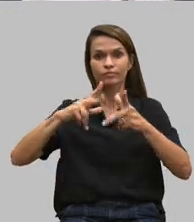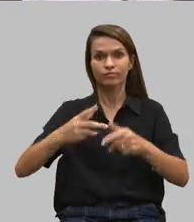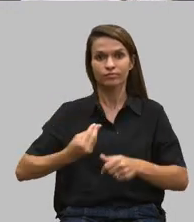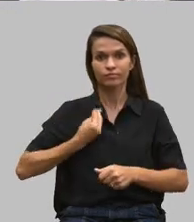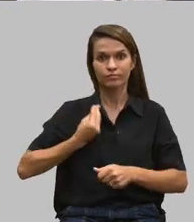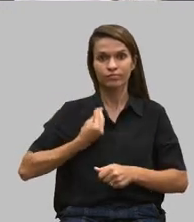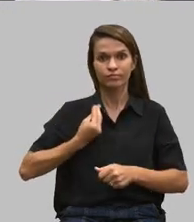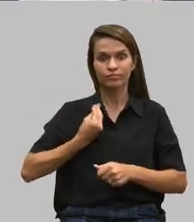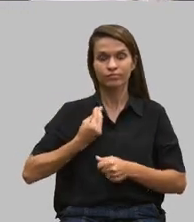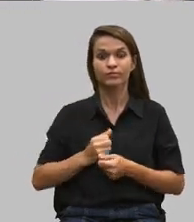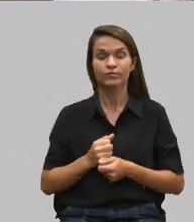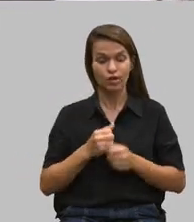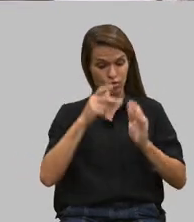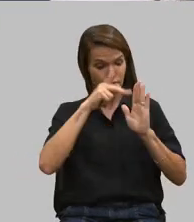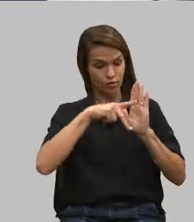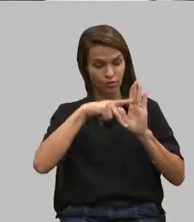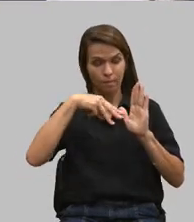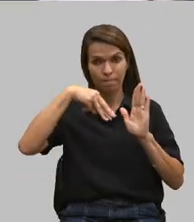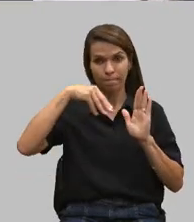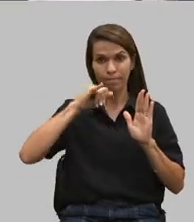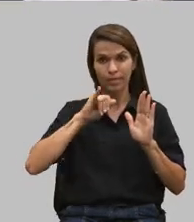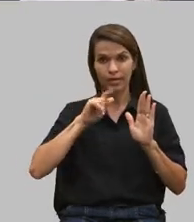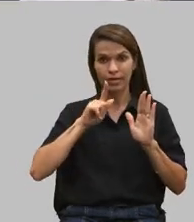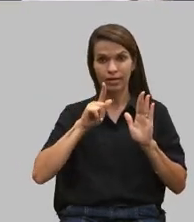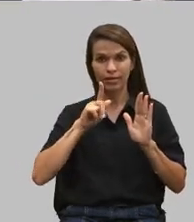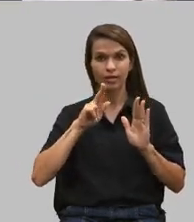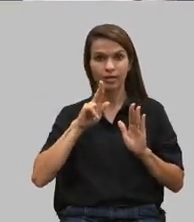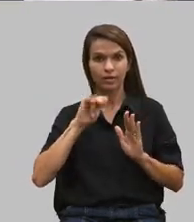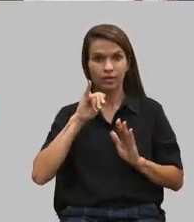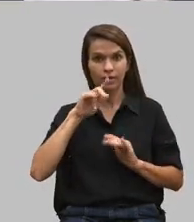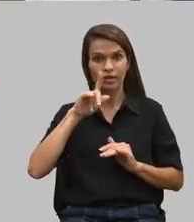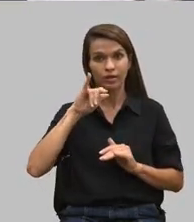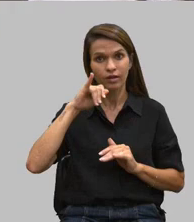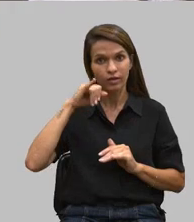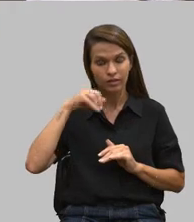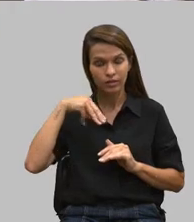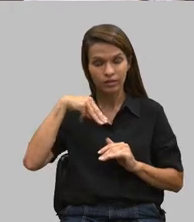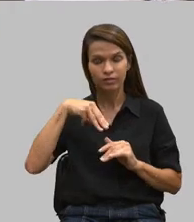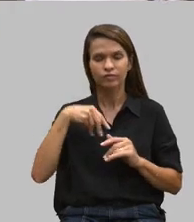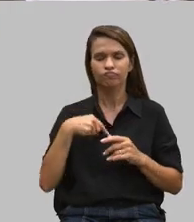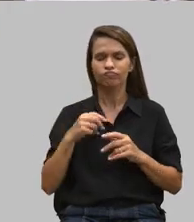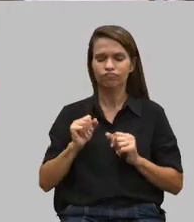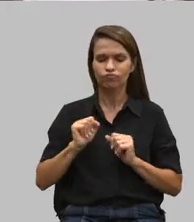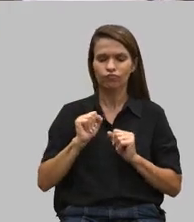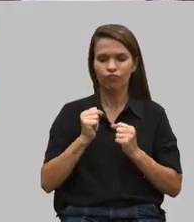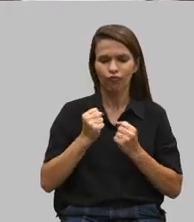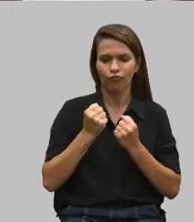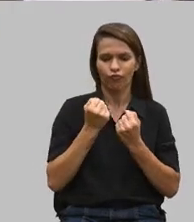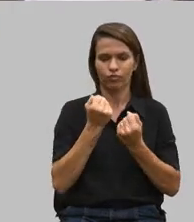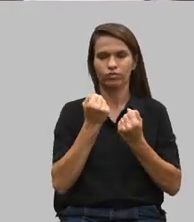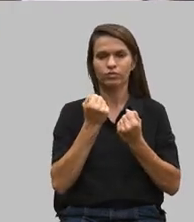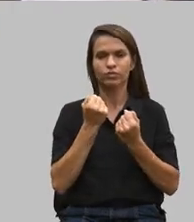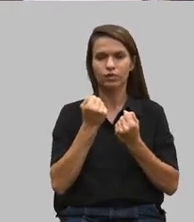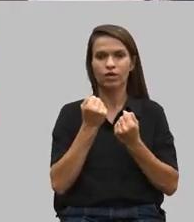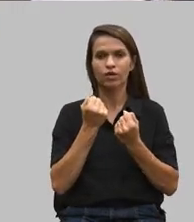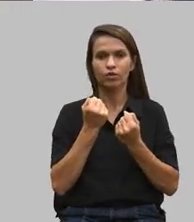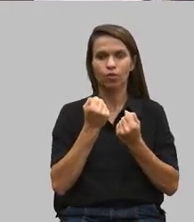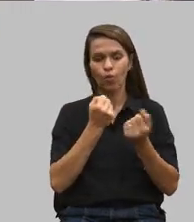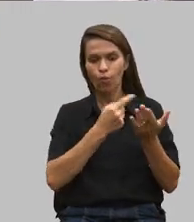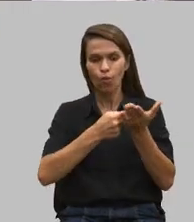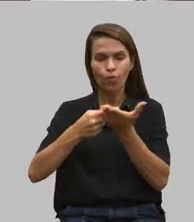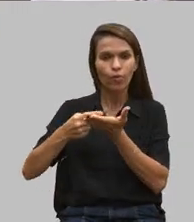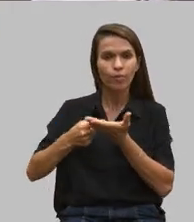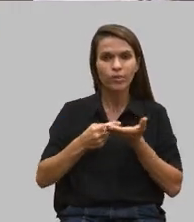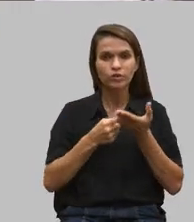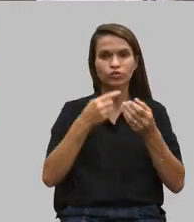projeto miguelin ele vem reforçar ainda mais o regime de colaboração nosso eh com os municípios e